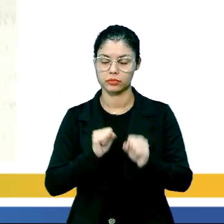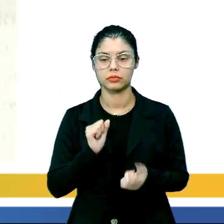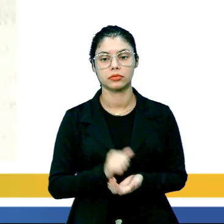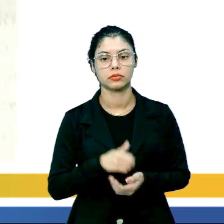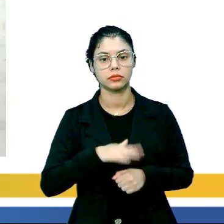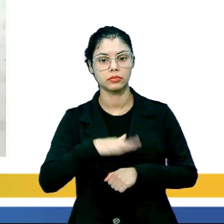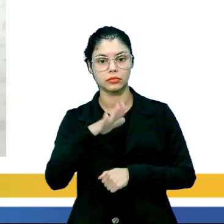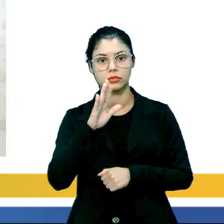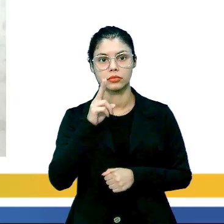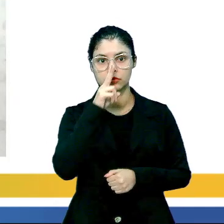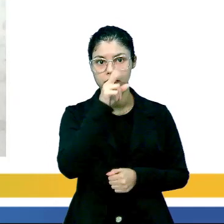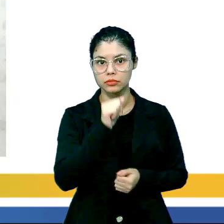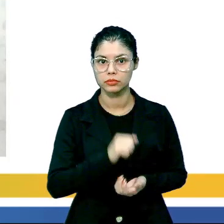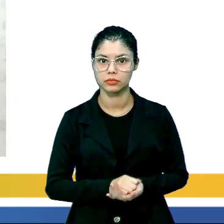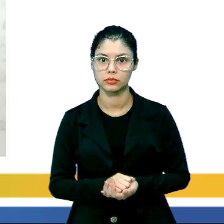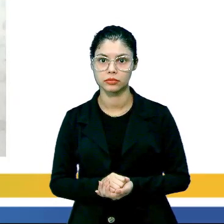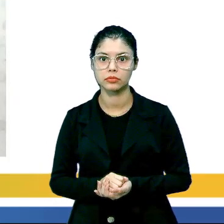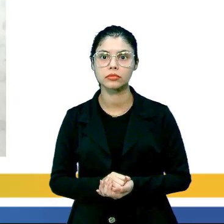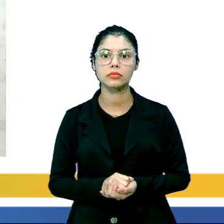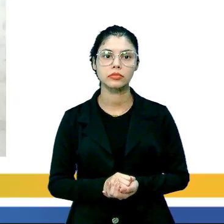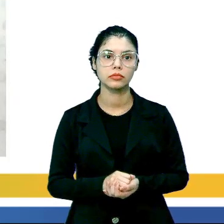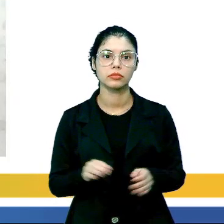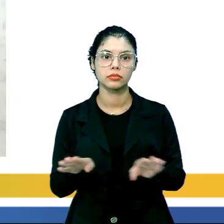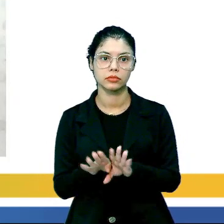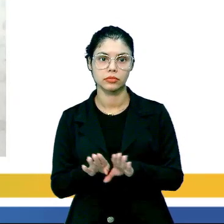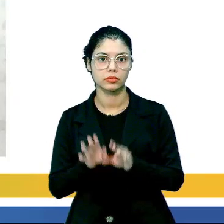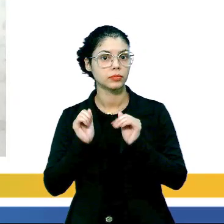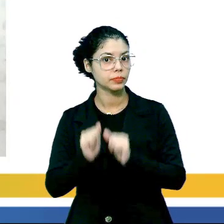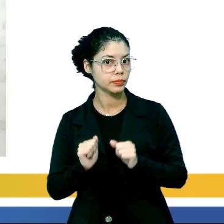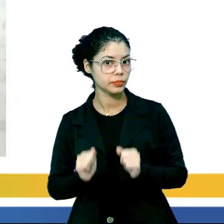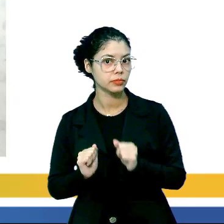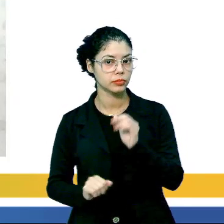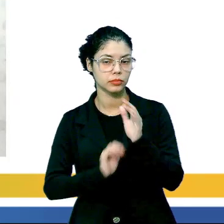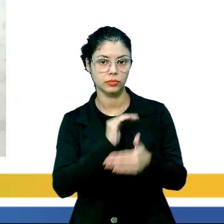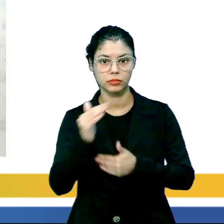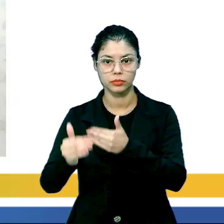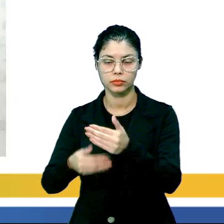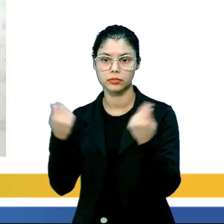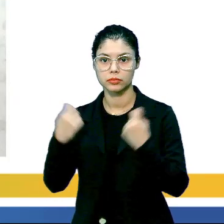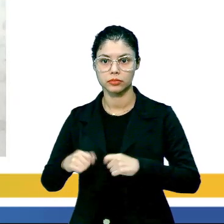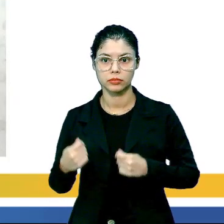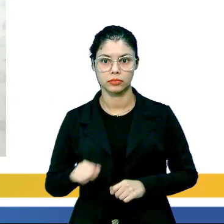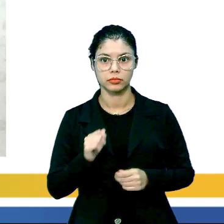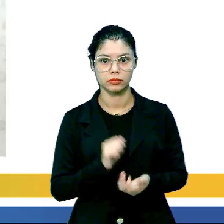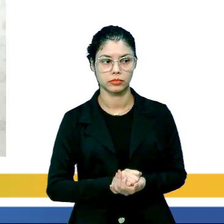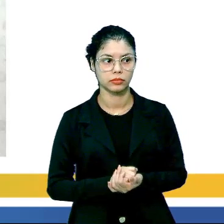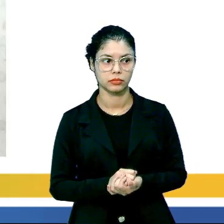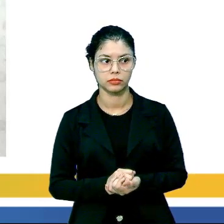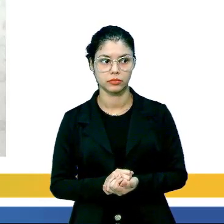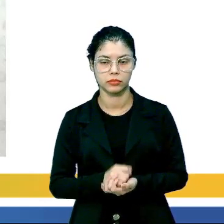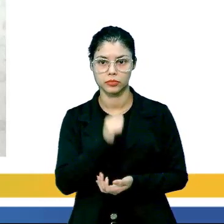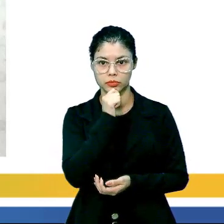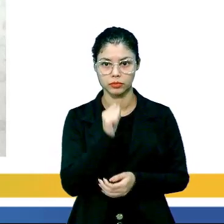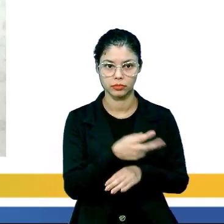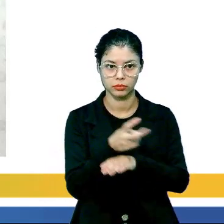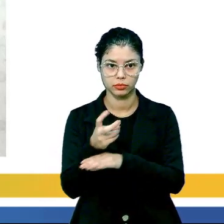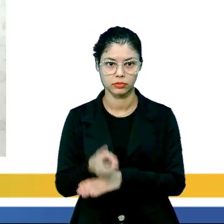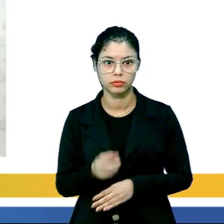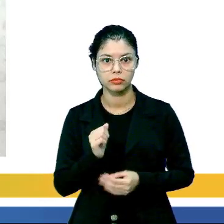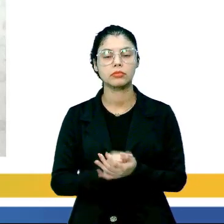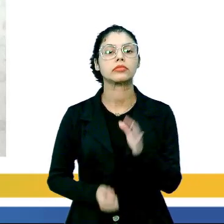cultural, mais sumariamente ela pode proceder com as necessidades dos